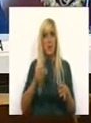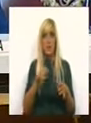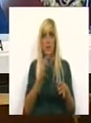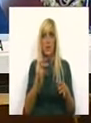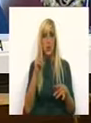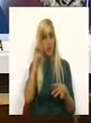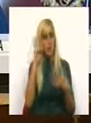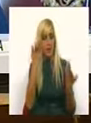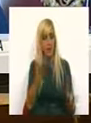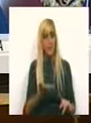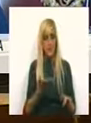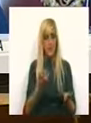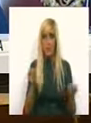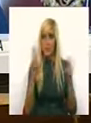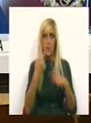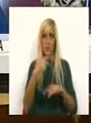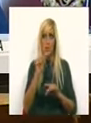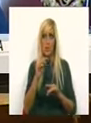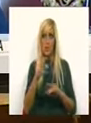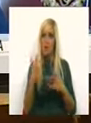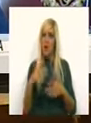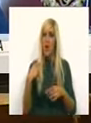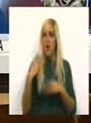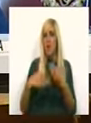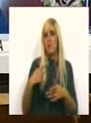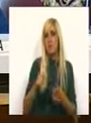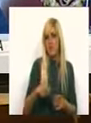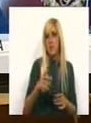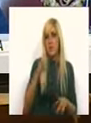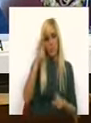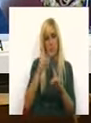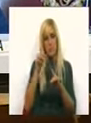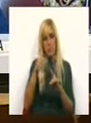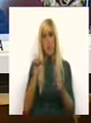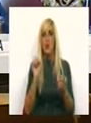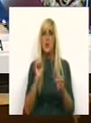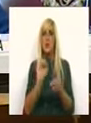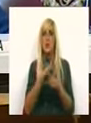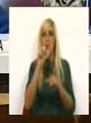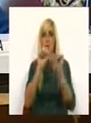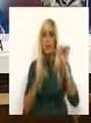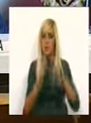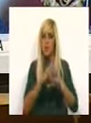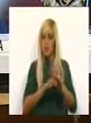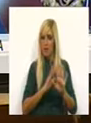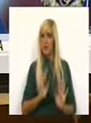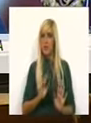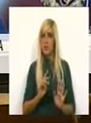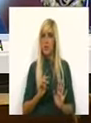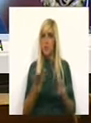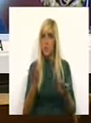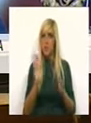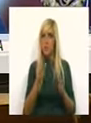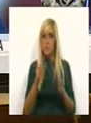assunto que não é novo, já se arrasta, como referi, há muito tempo, já fui objeto aqui também de outras intervenções anteriores. Têm sido